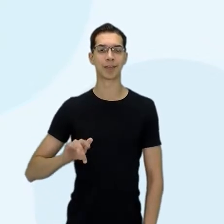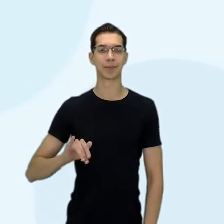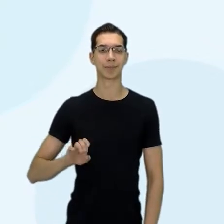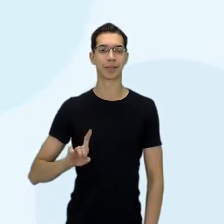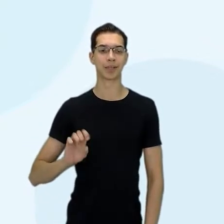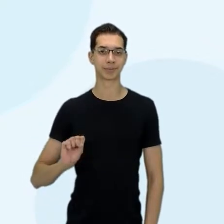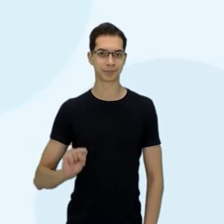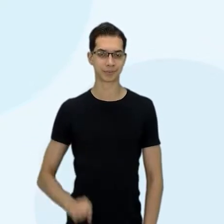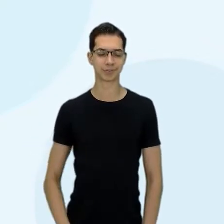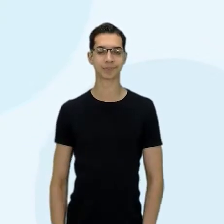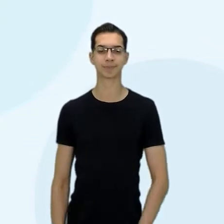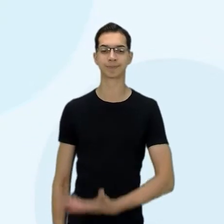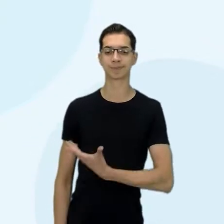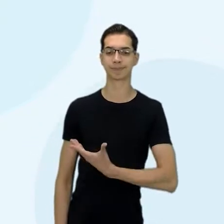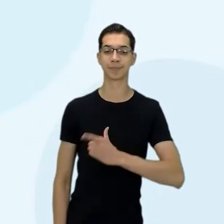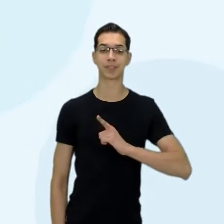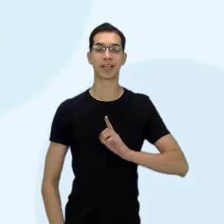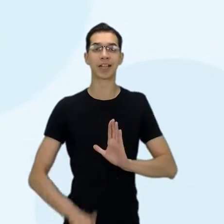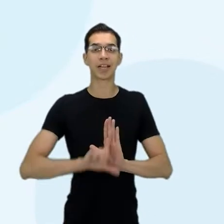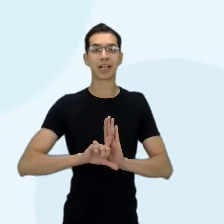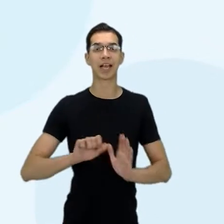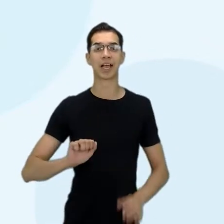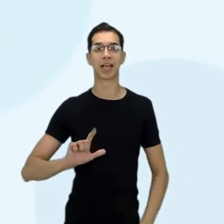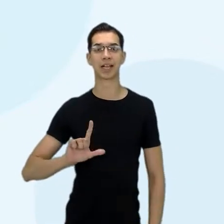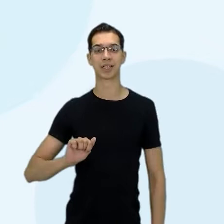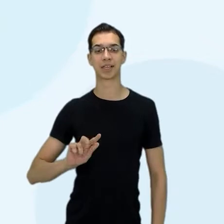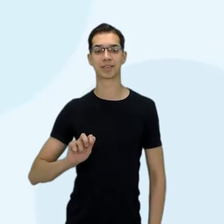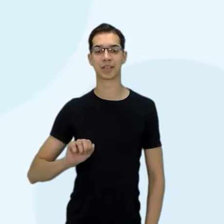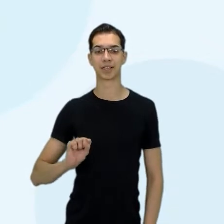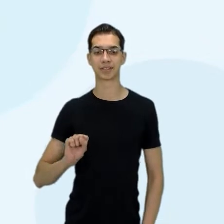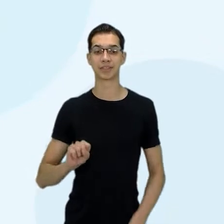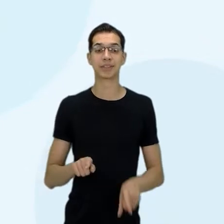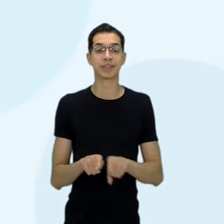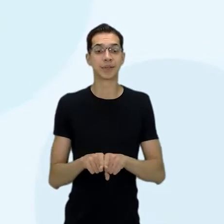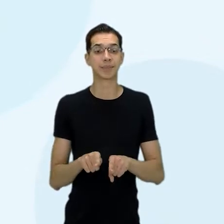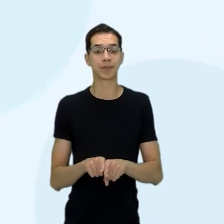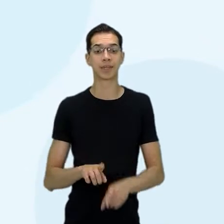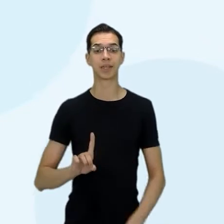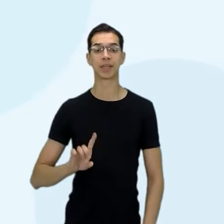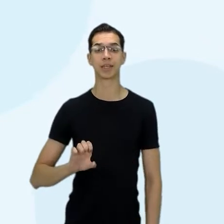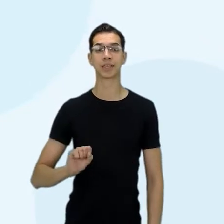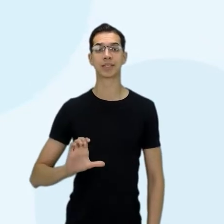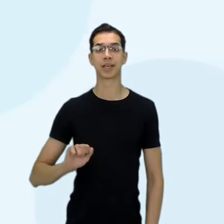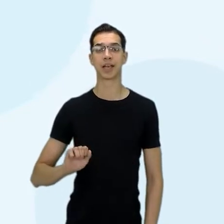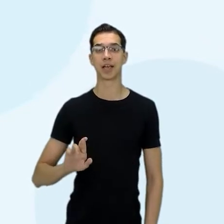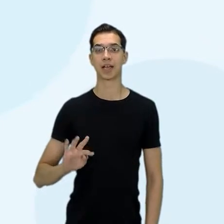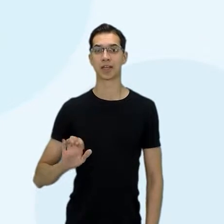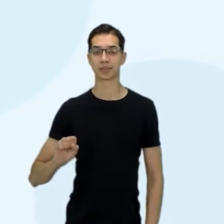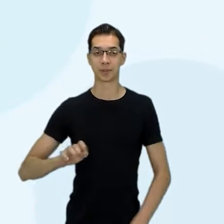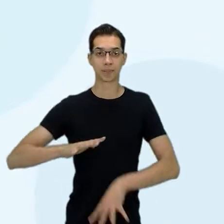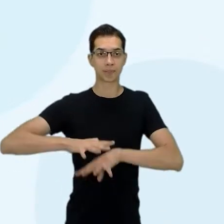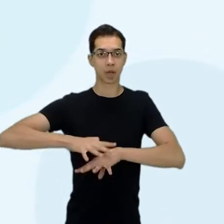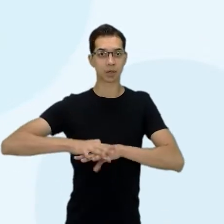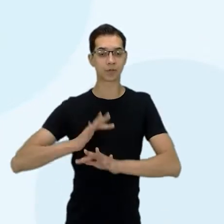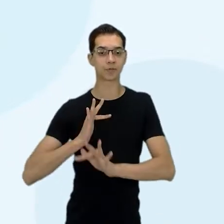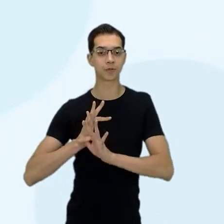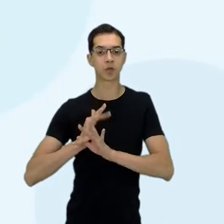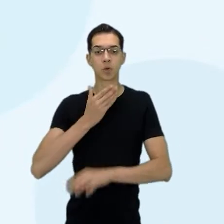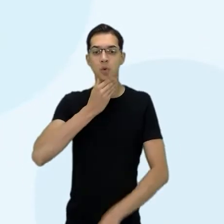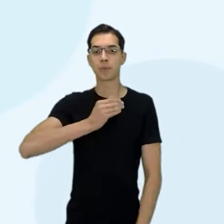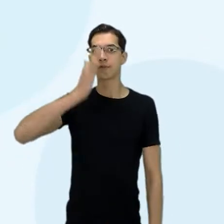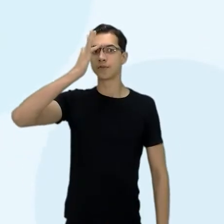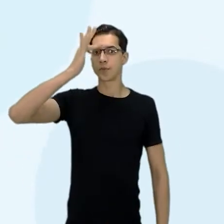alavancas, as ideias de René Descartes, que foi um matemático, físico, filósofo,